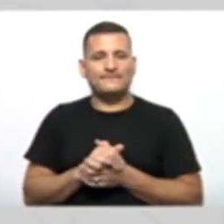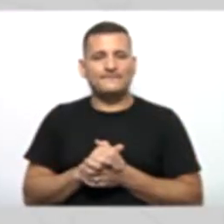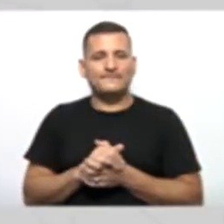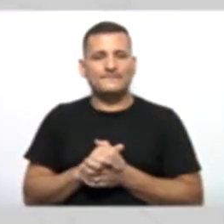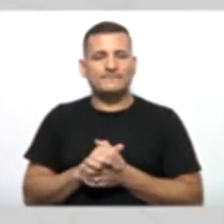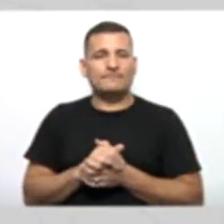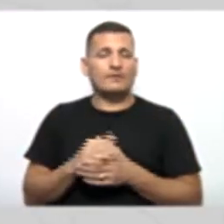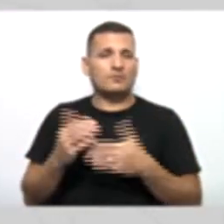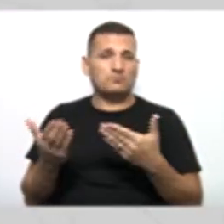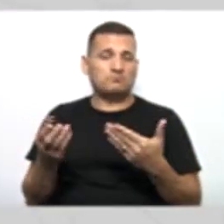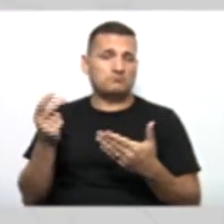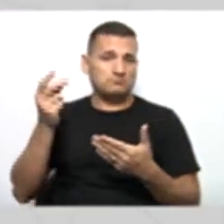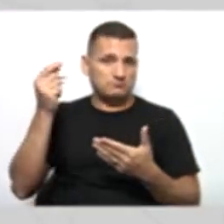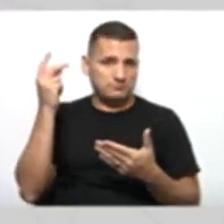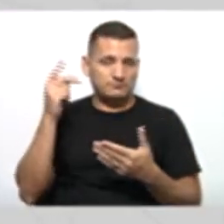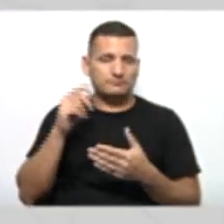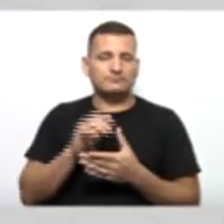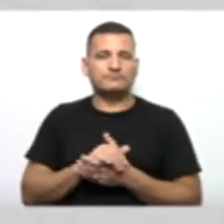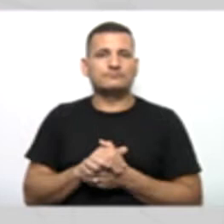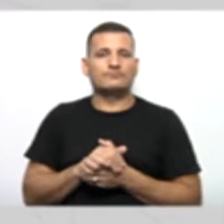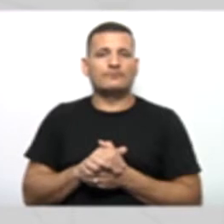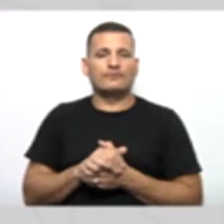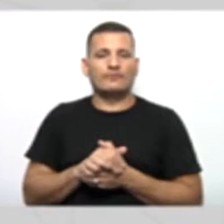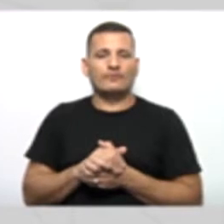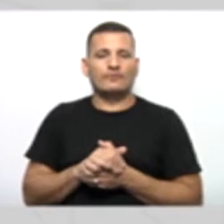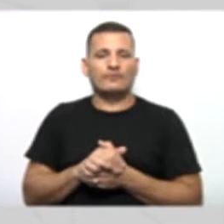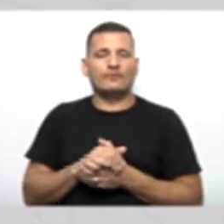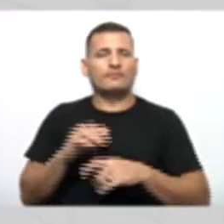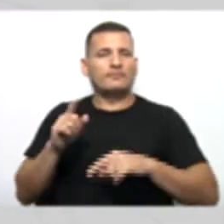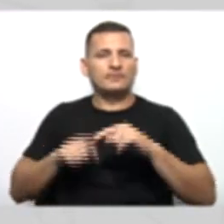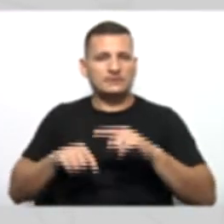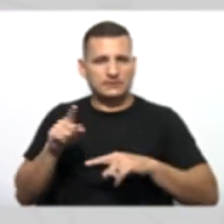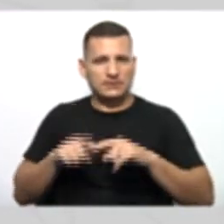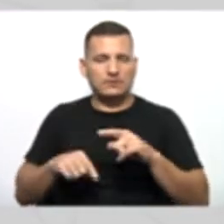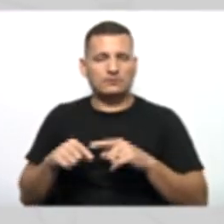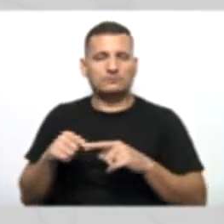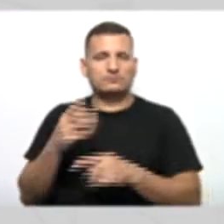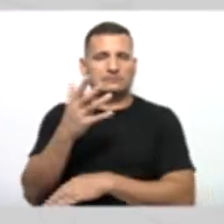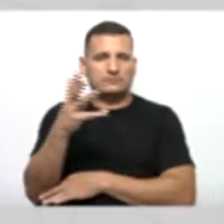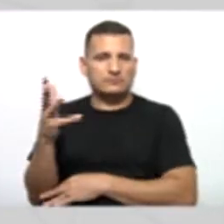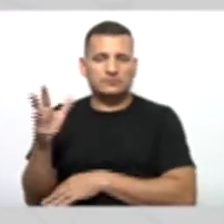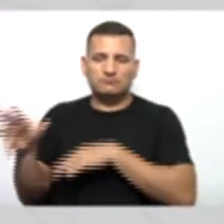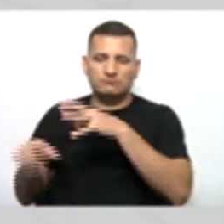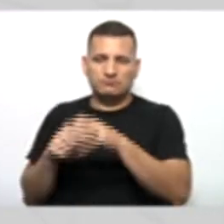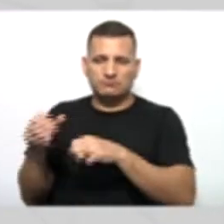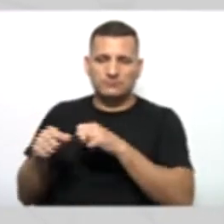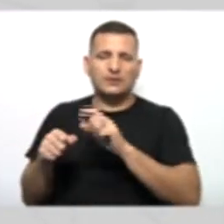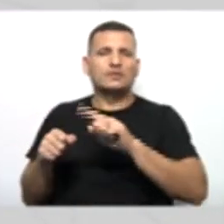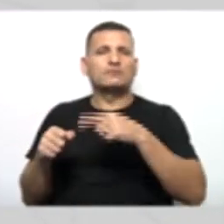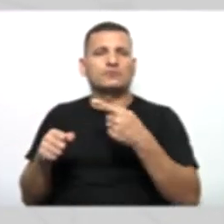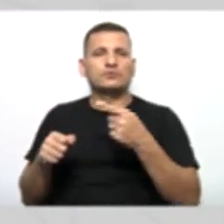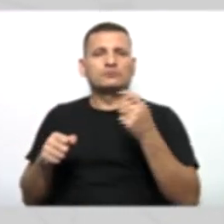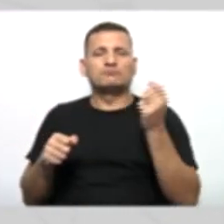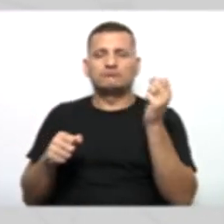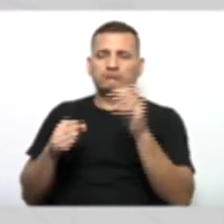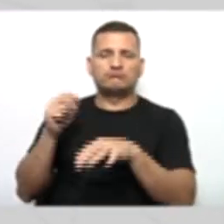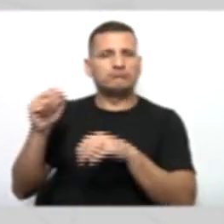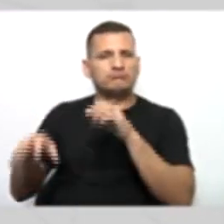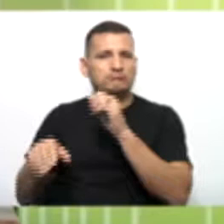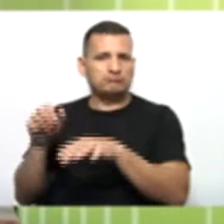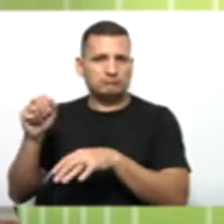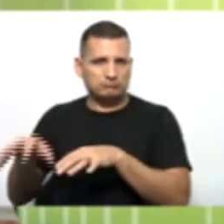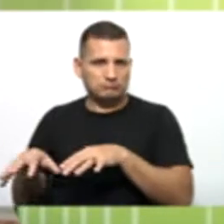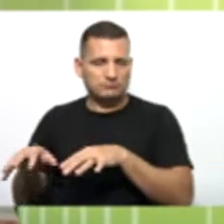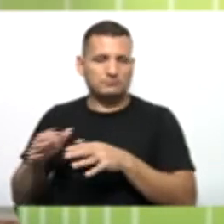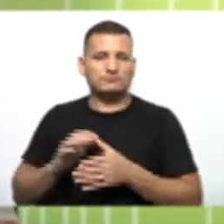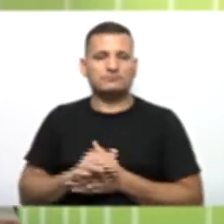algum tempo atrás, os materiais que eram retirados da natureza, e depois eles eram descartados praticamente no mesmo formato que eram